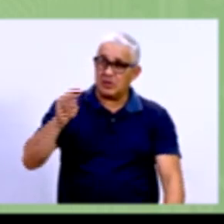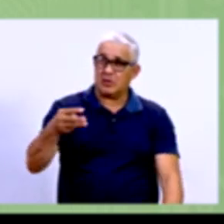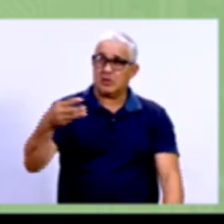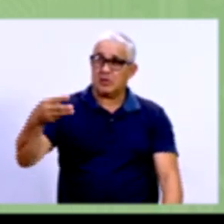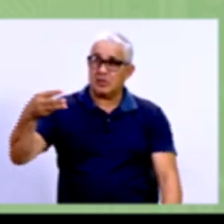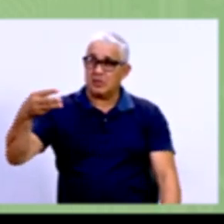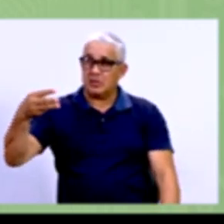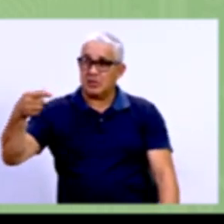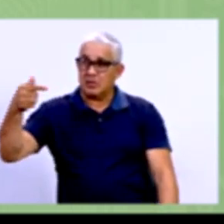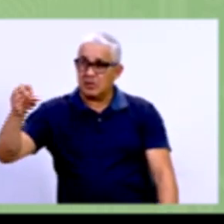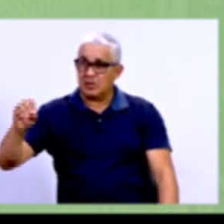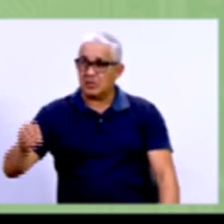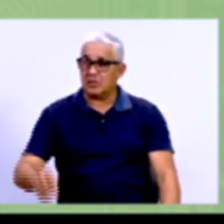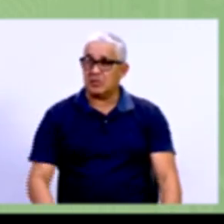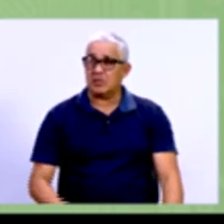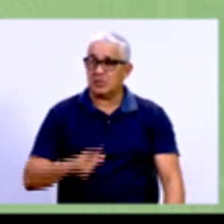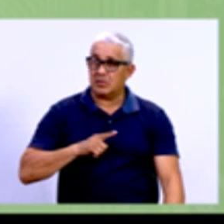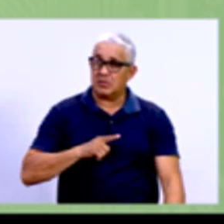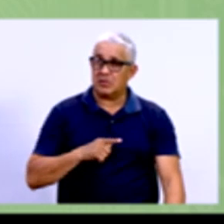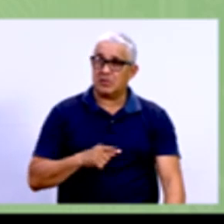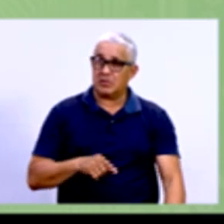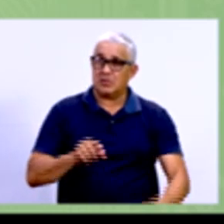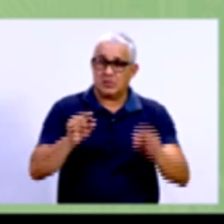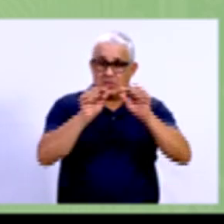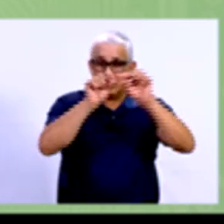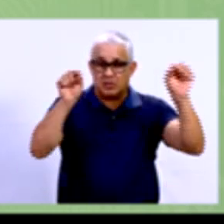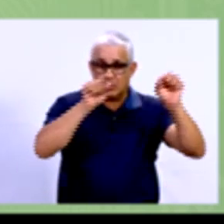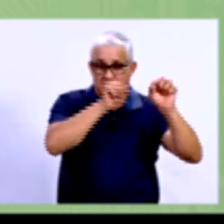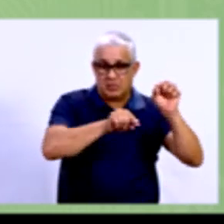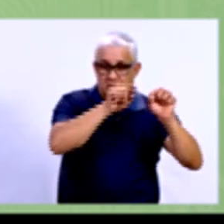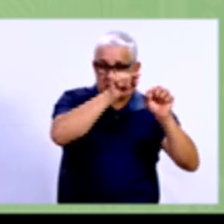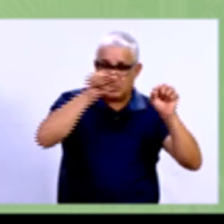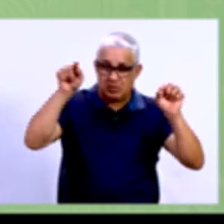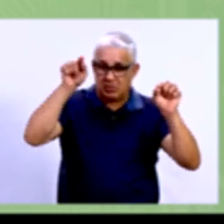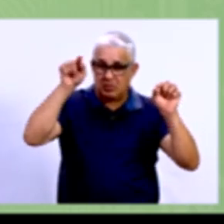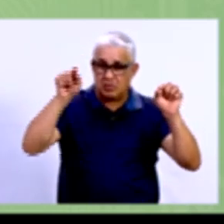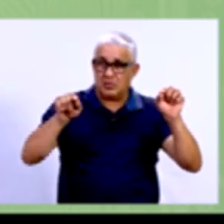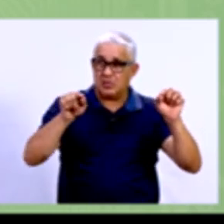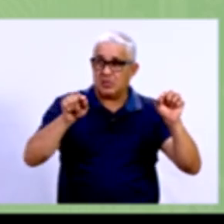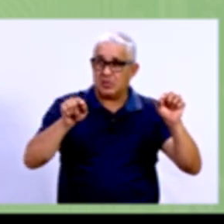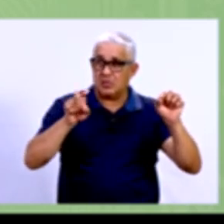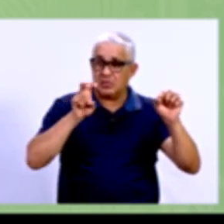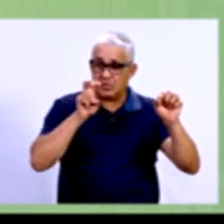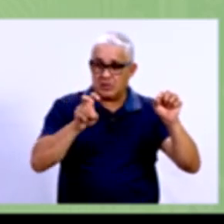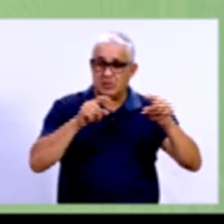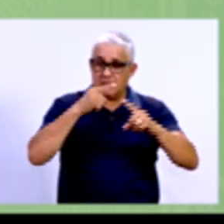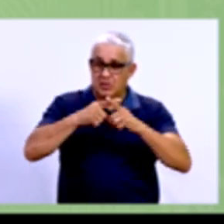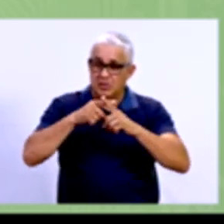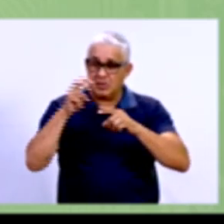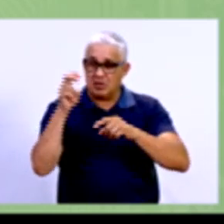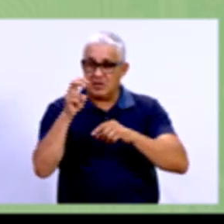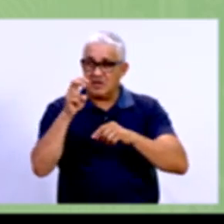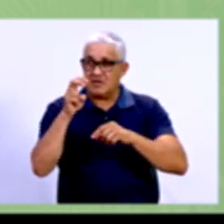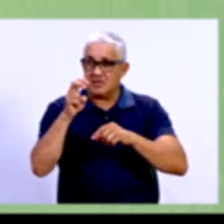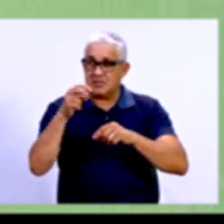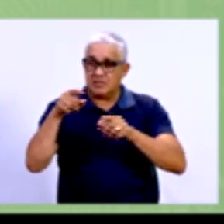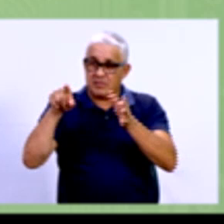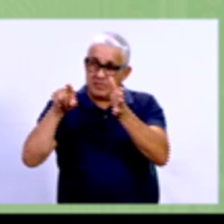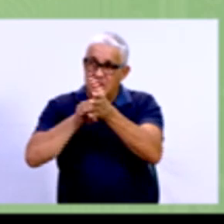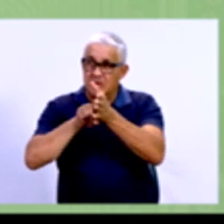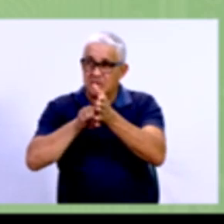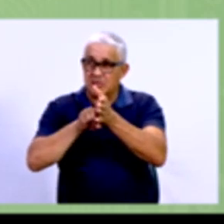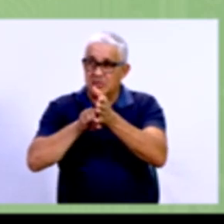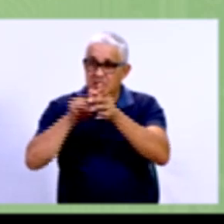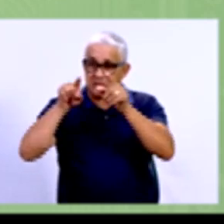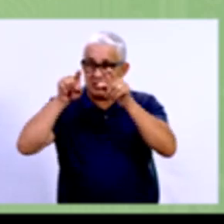ter a raiz quadrada de N, que é 5, vezes total de X ao quadrado, que é 55. Menos total de X